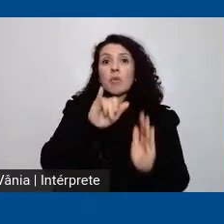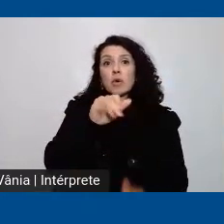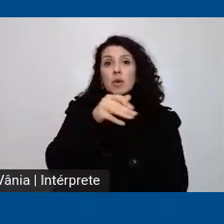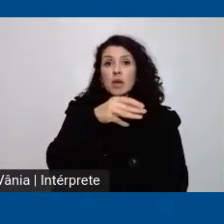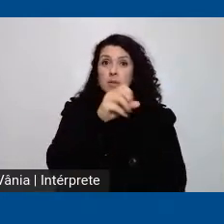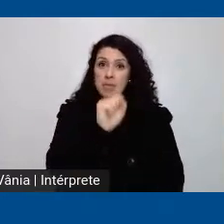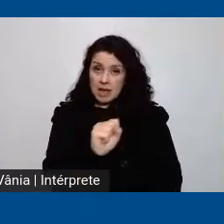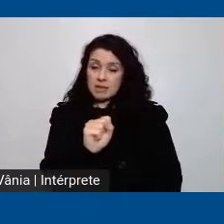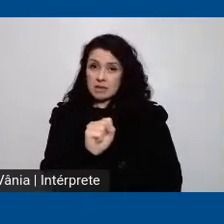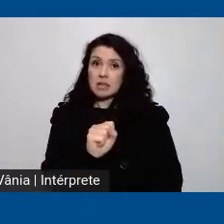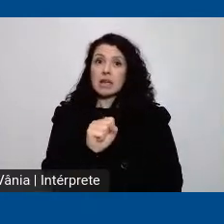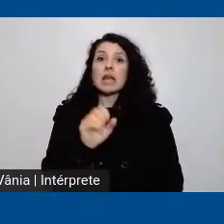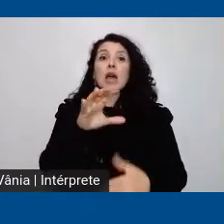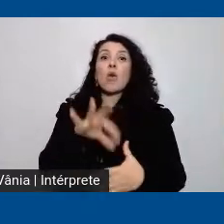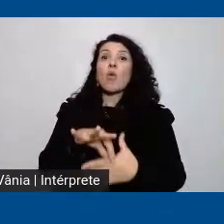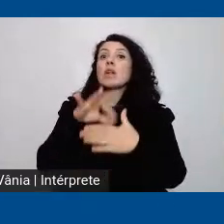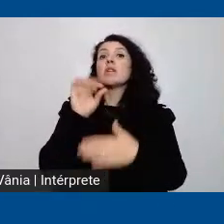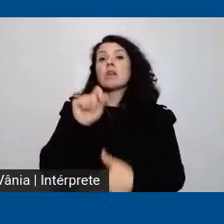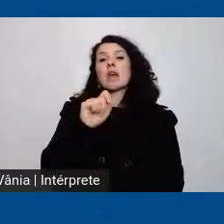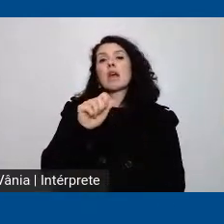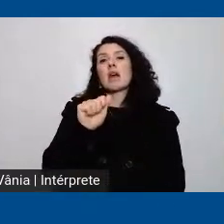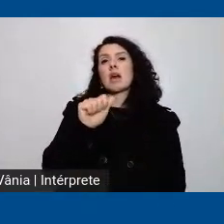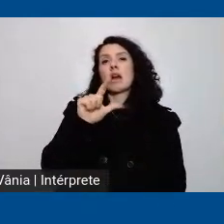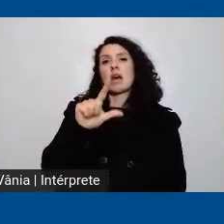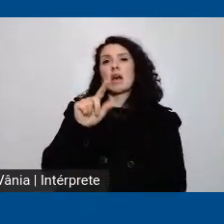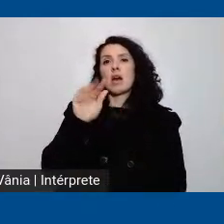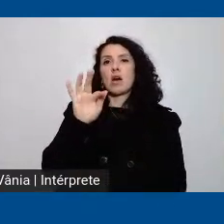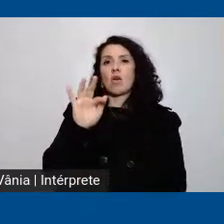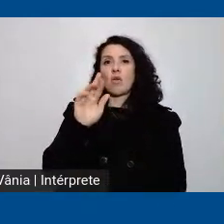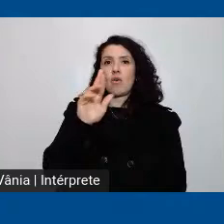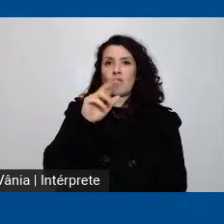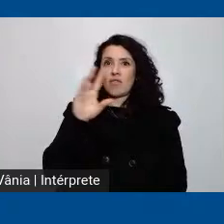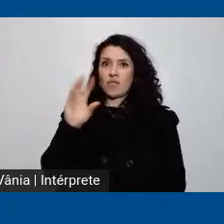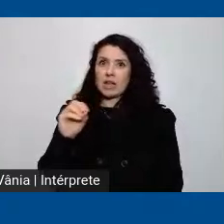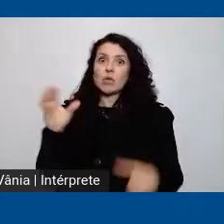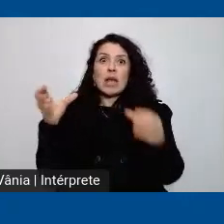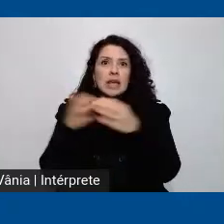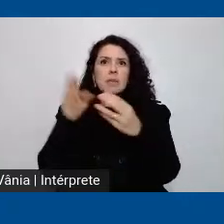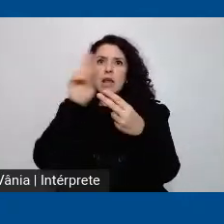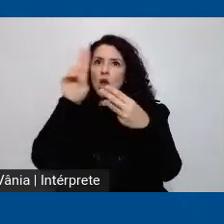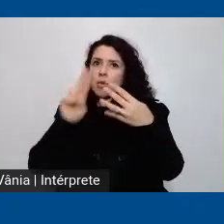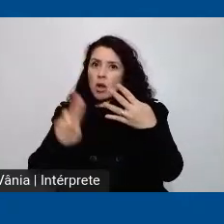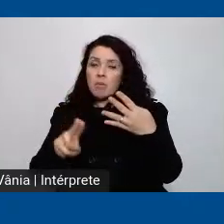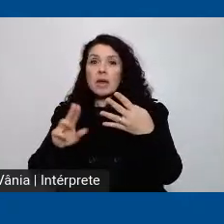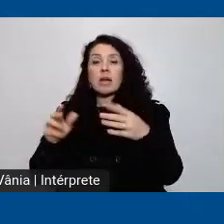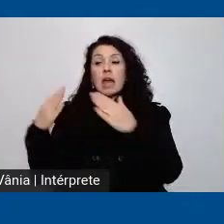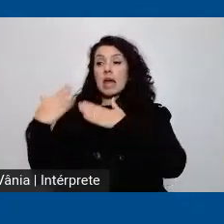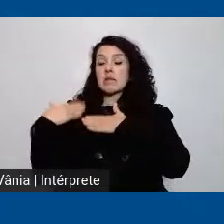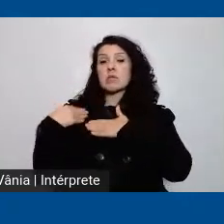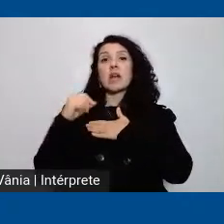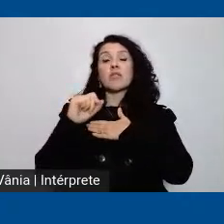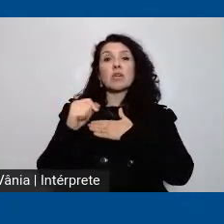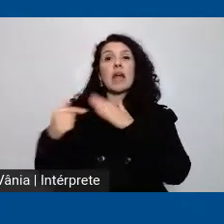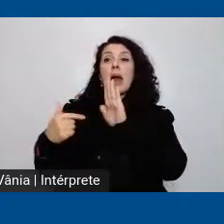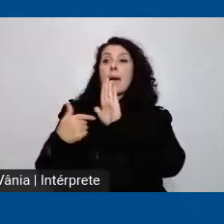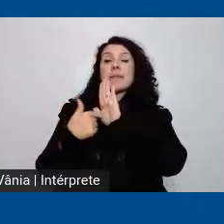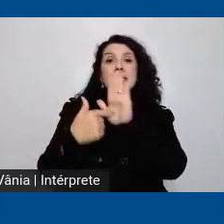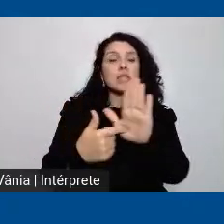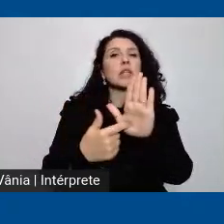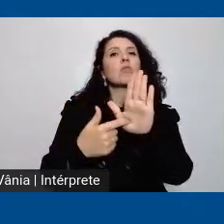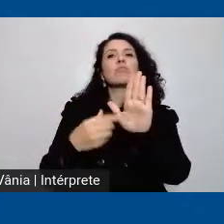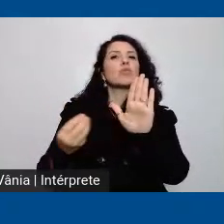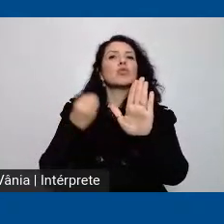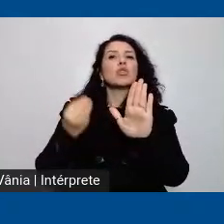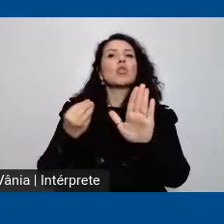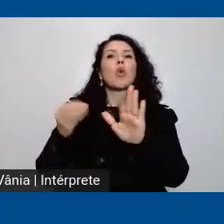Ribeiro, em particular para Laura Clems, Ana Paula de Carvalho e Daniele Soares, porque elas foram responsáveis pela apresentação, pela cara do projeto